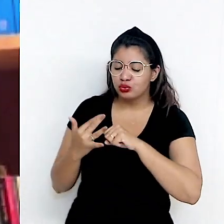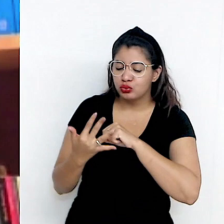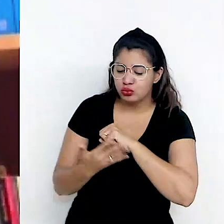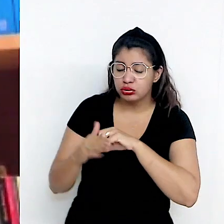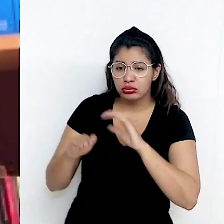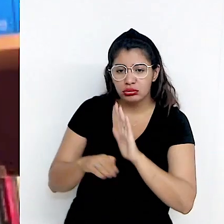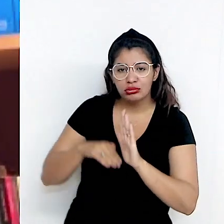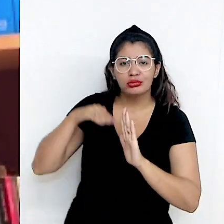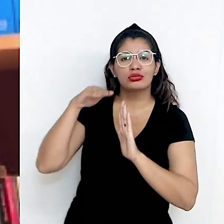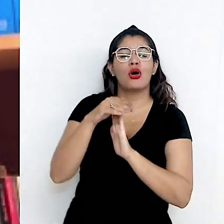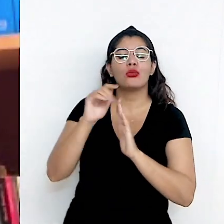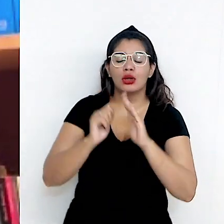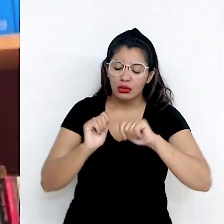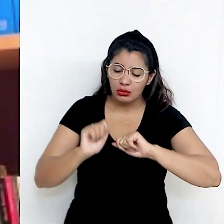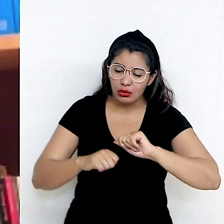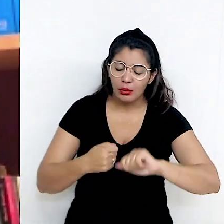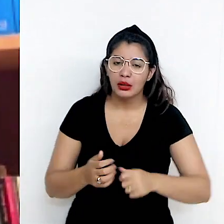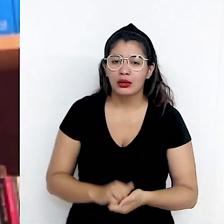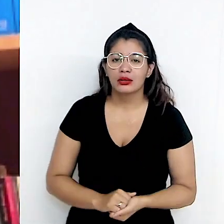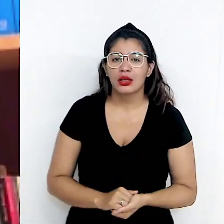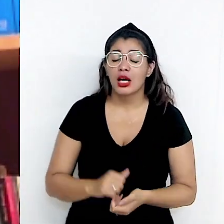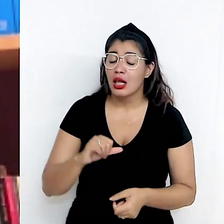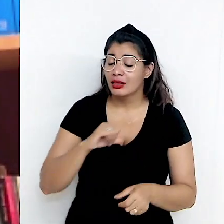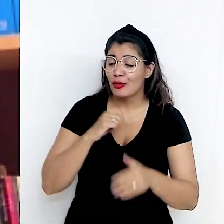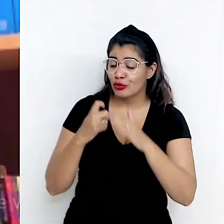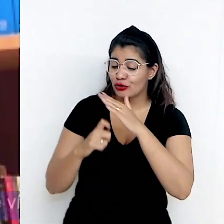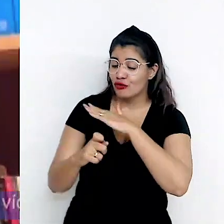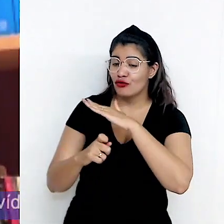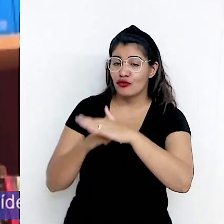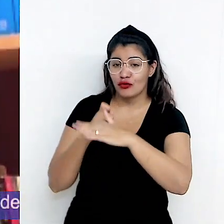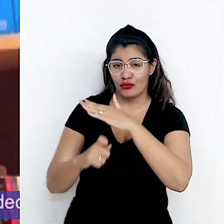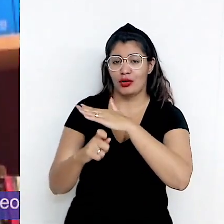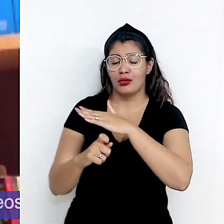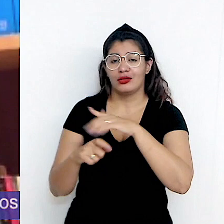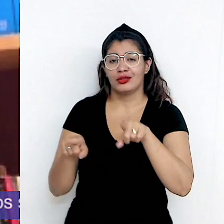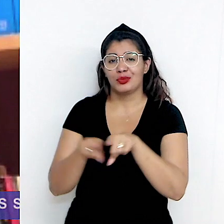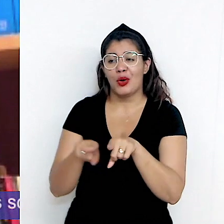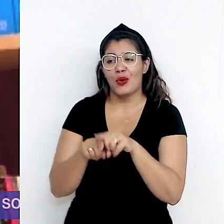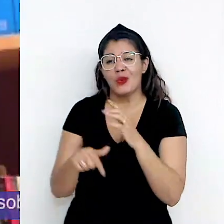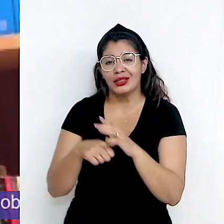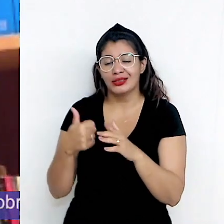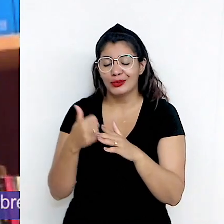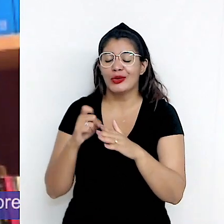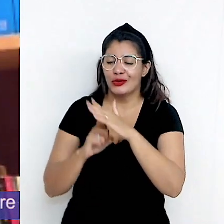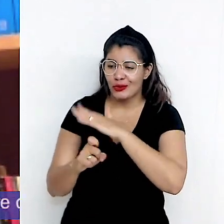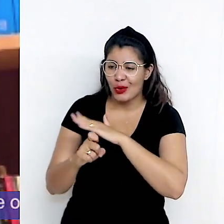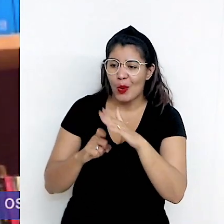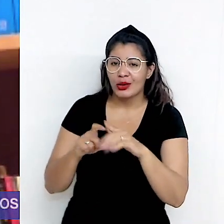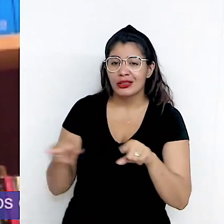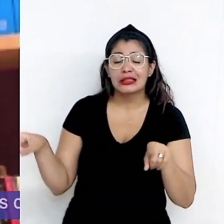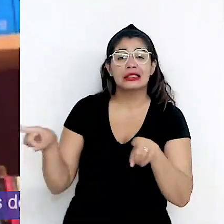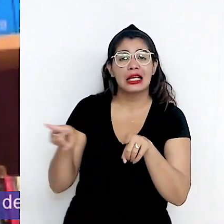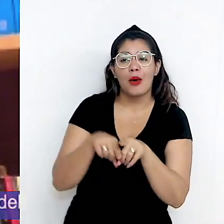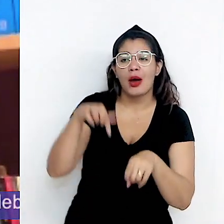de convites sobre a economia mundial em termos de investimentos Japão continua a ser um dos principais investidores estrangeiros